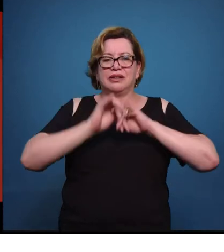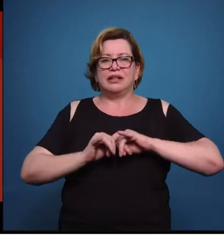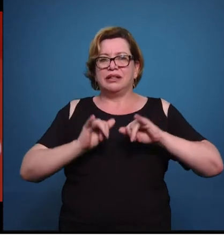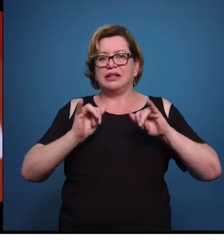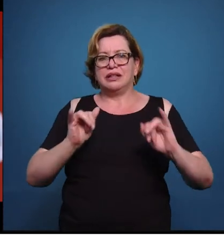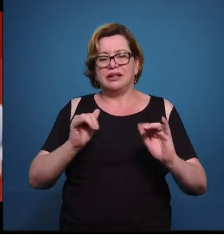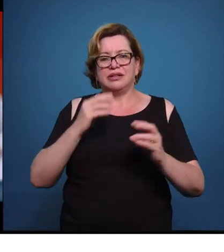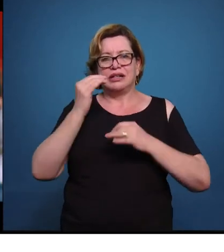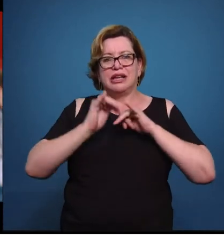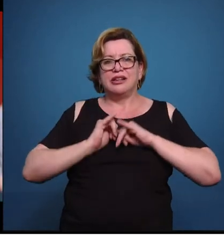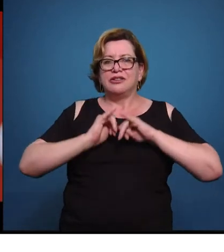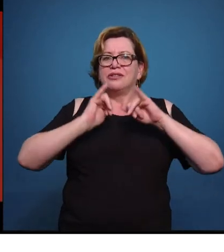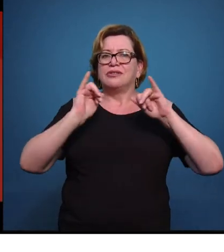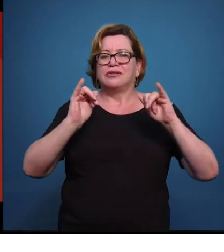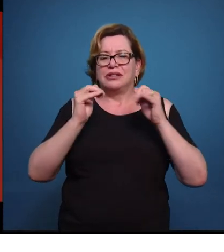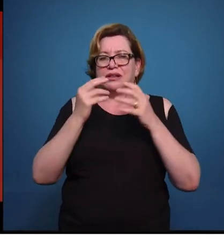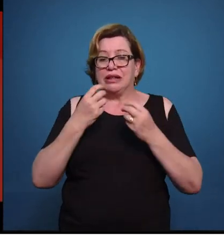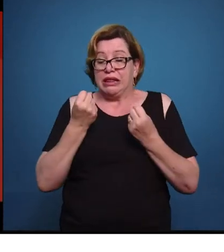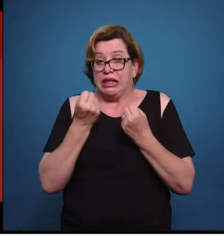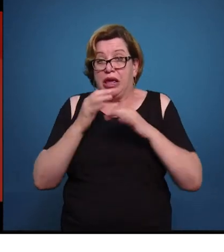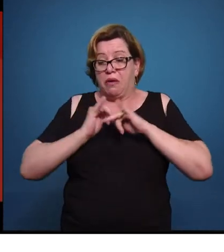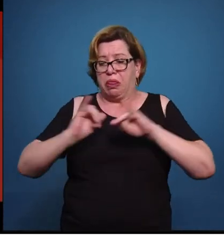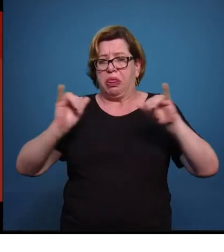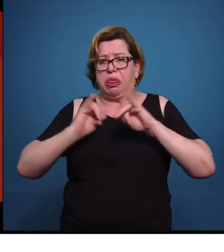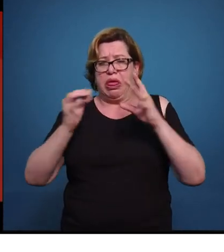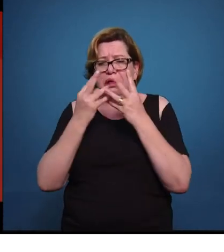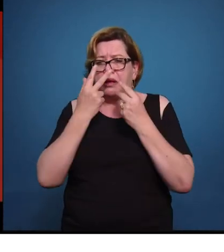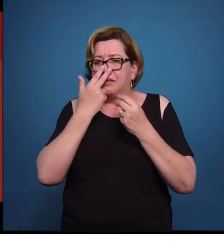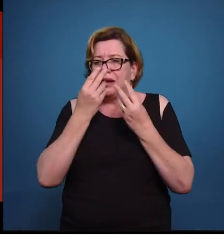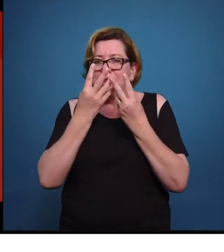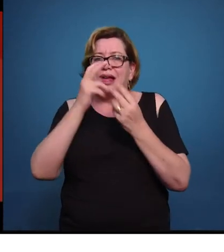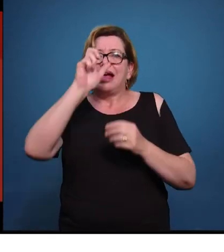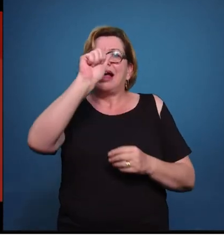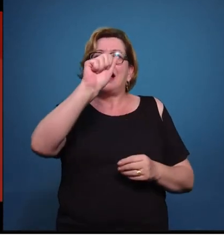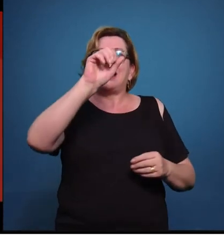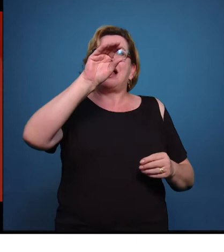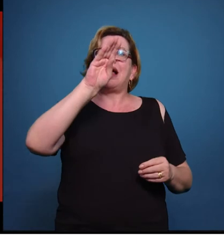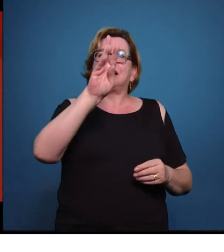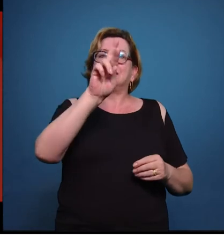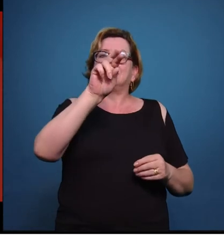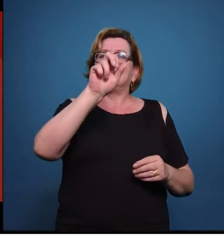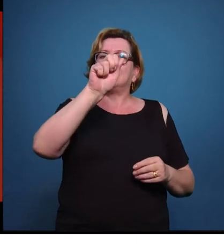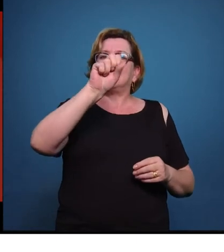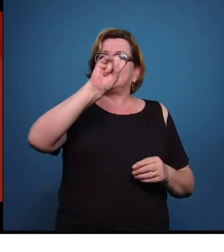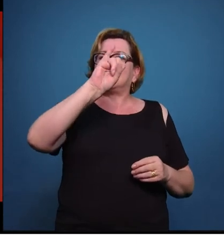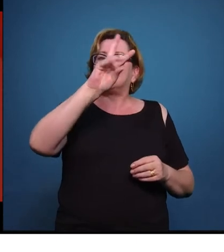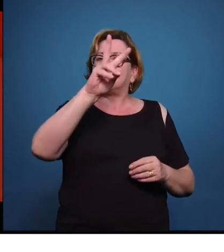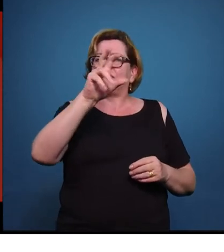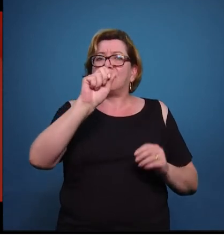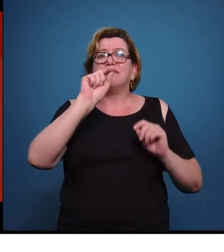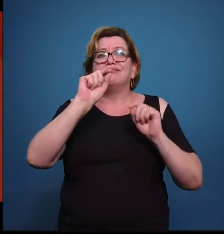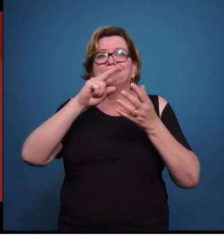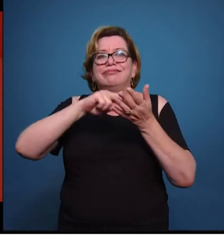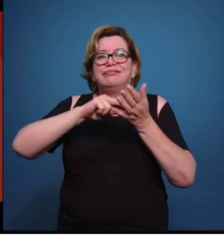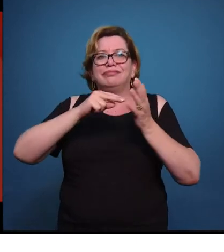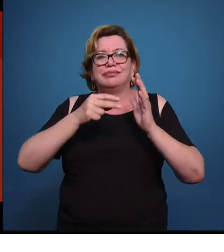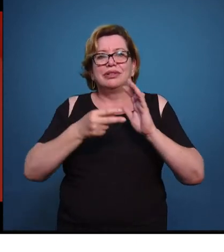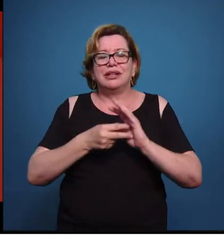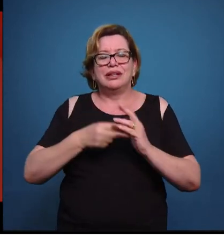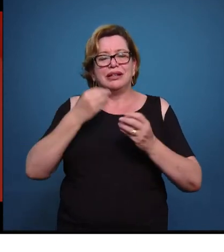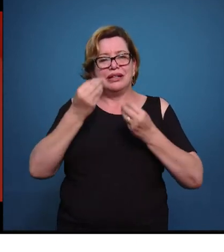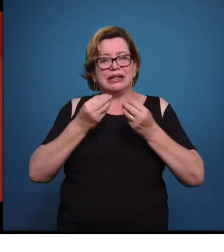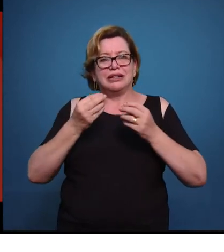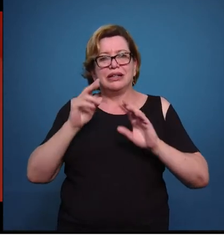é abrasiva. O excesso de informação é abrasivo, nos corrói. O que ele queria falar com isso? Ele